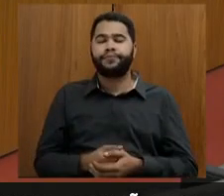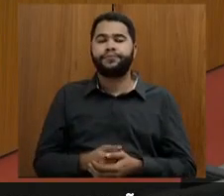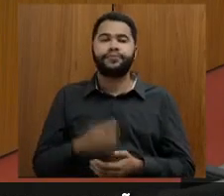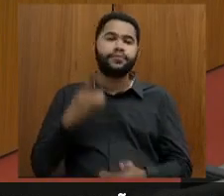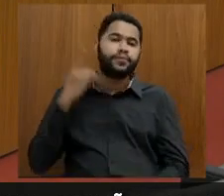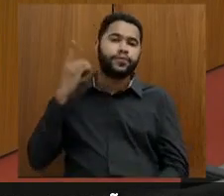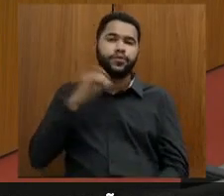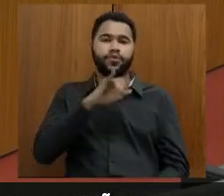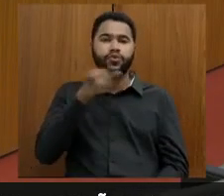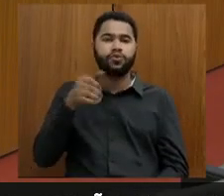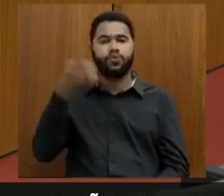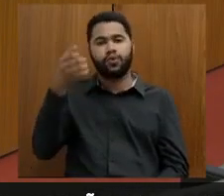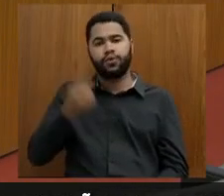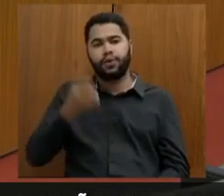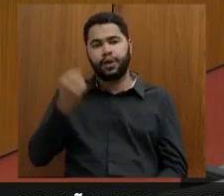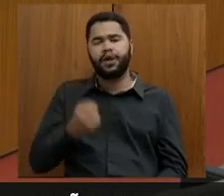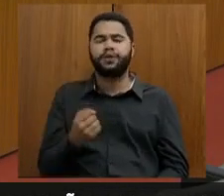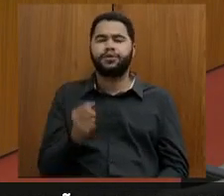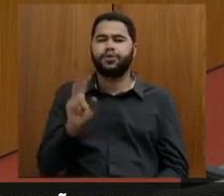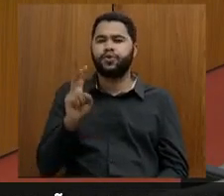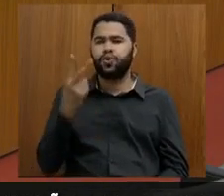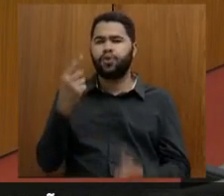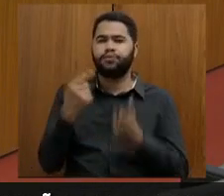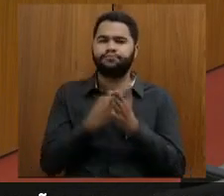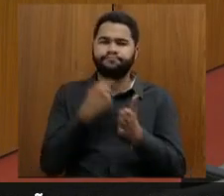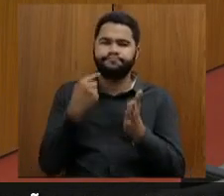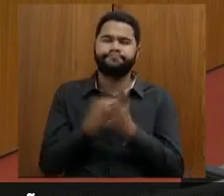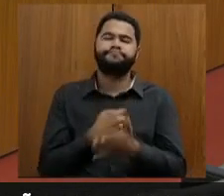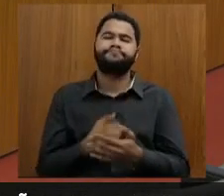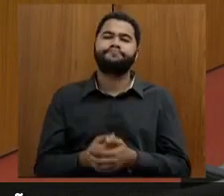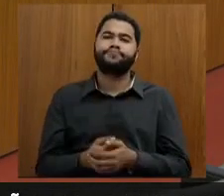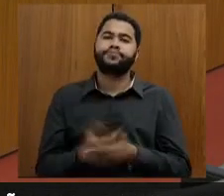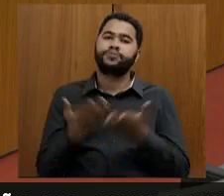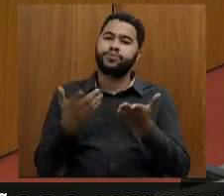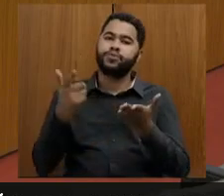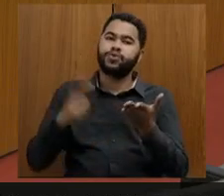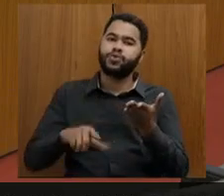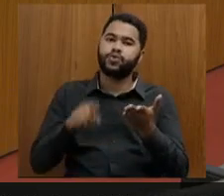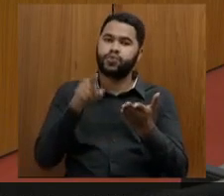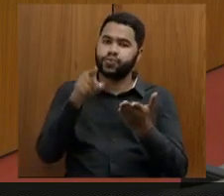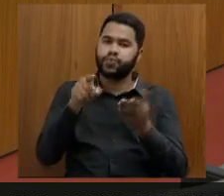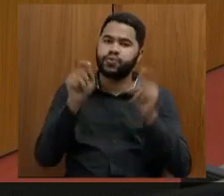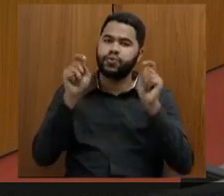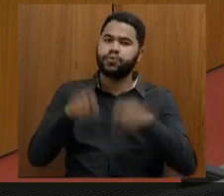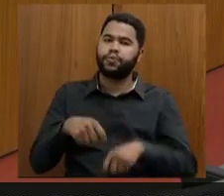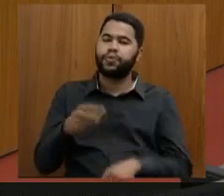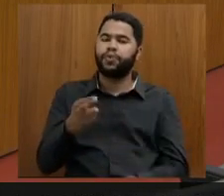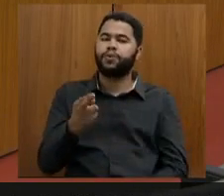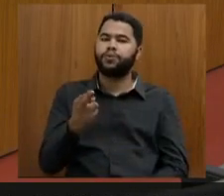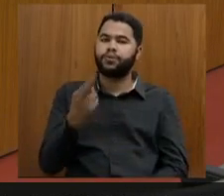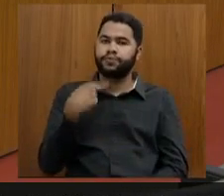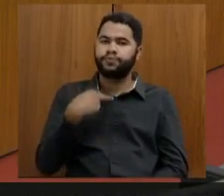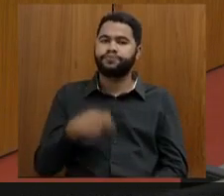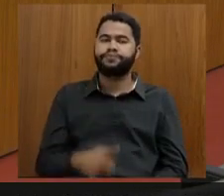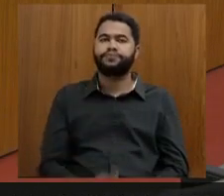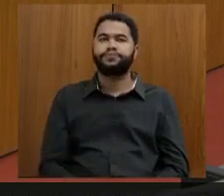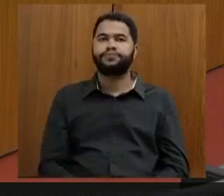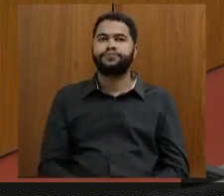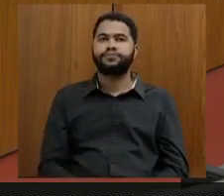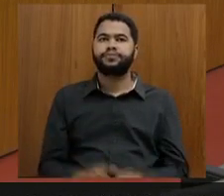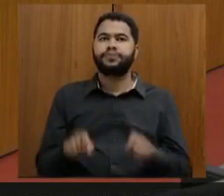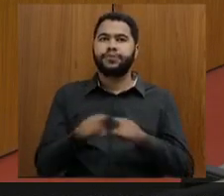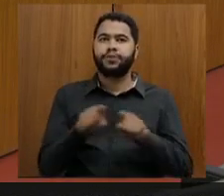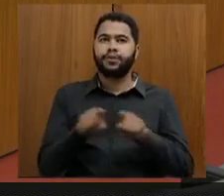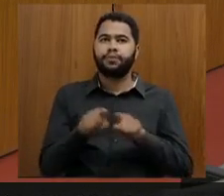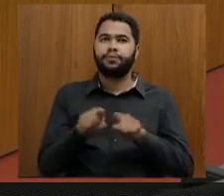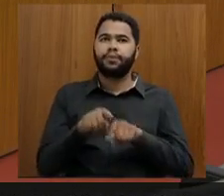João Leite havia feito dois questionamentos Comandante eu retorna a palavra do Senhor para que eu possa responder Os questionamentos e as considerações